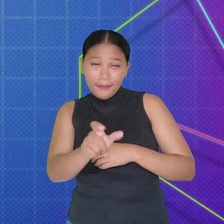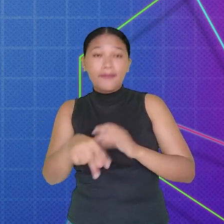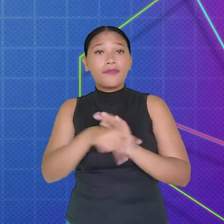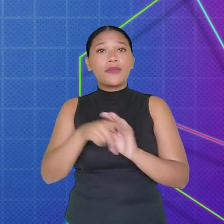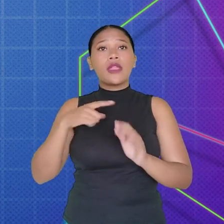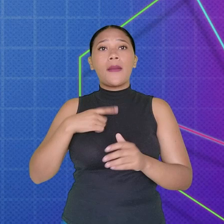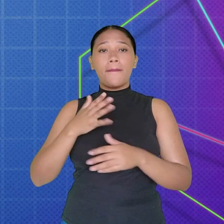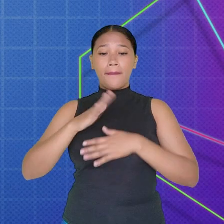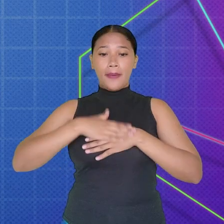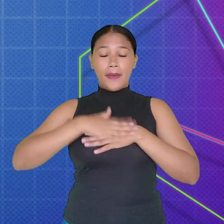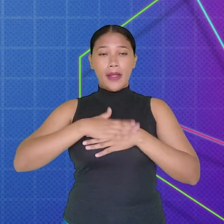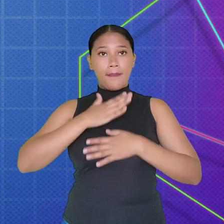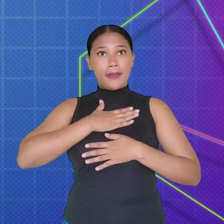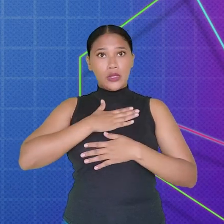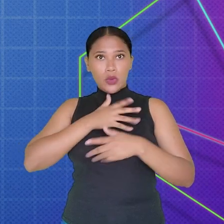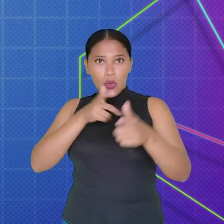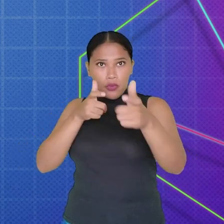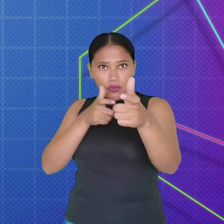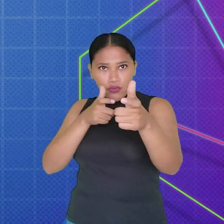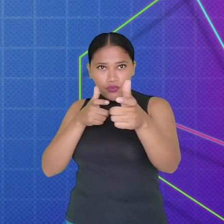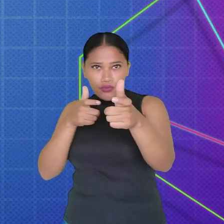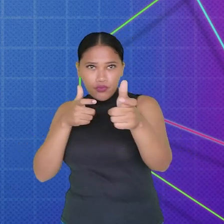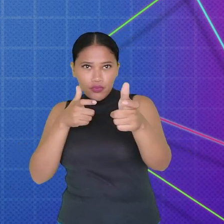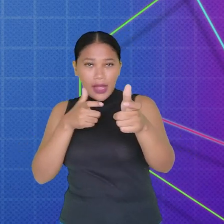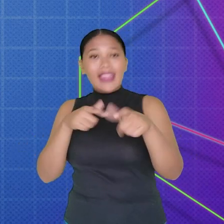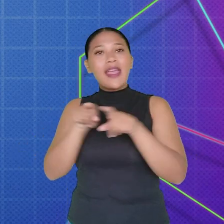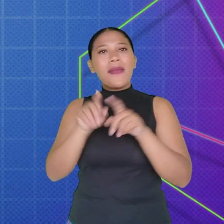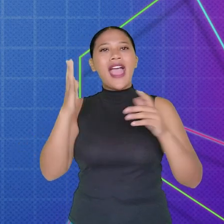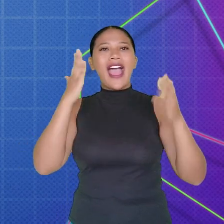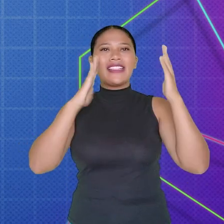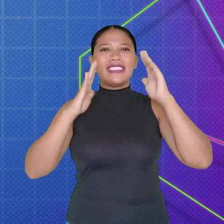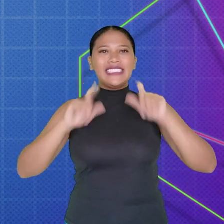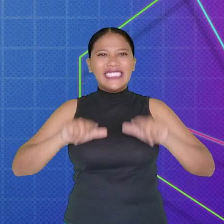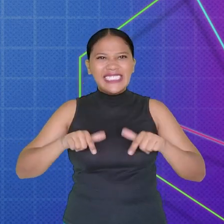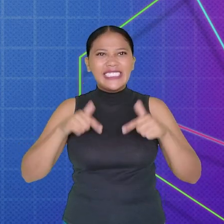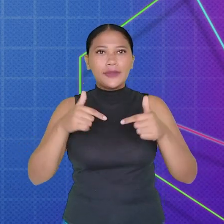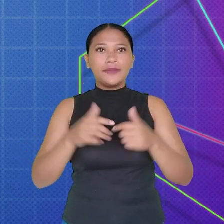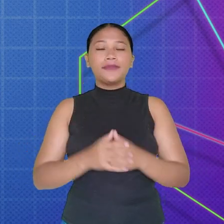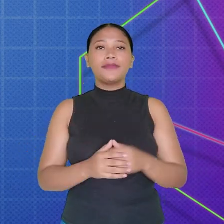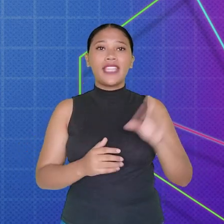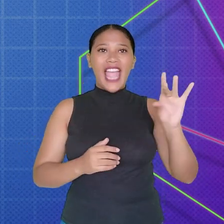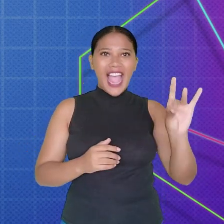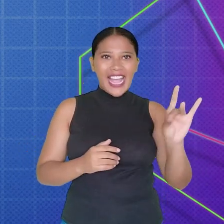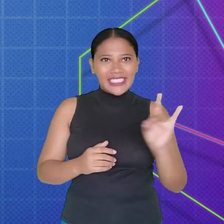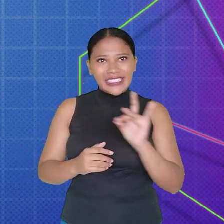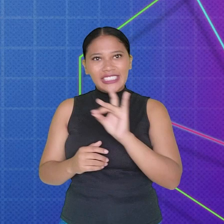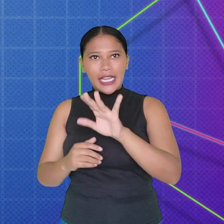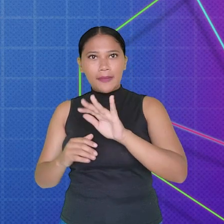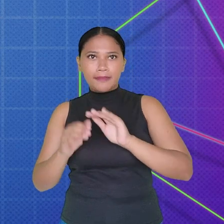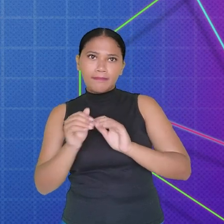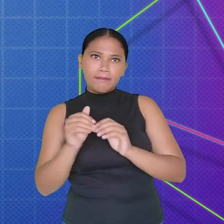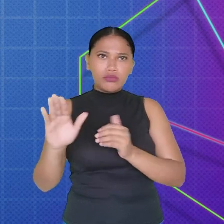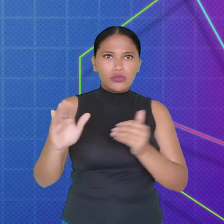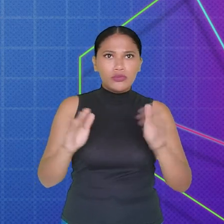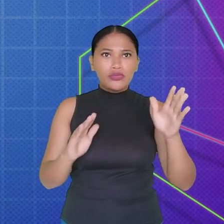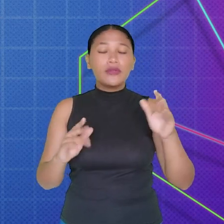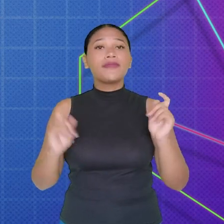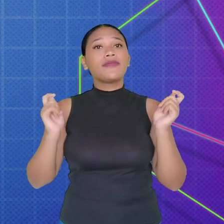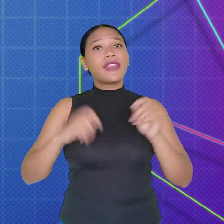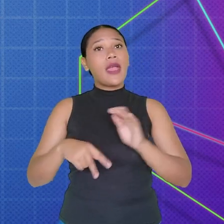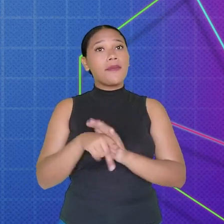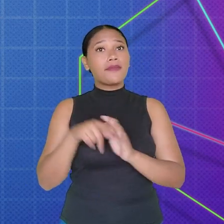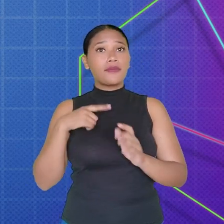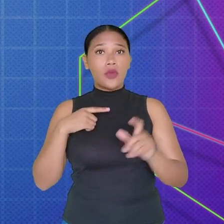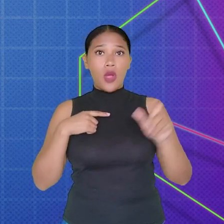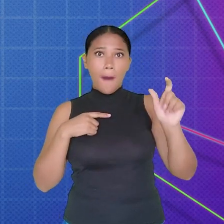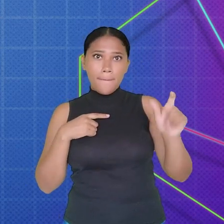de tiro em primeira pessoa e jogos de ação. Arrastar e soltar. É possível também criar eventos para detectar